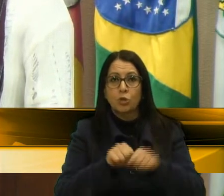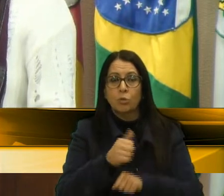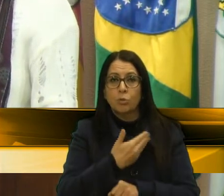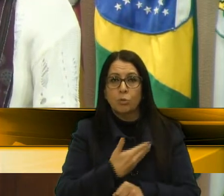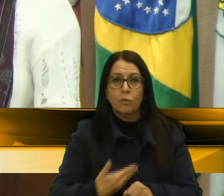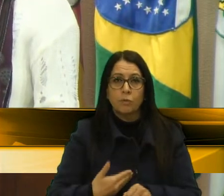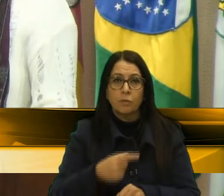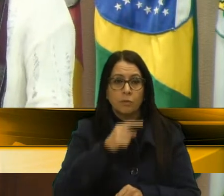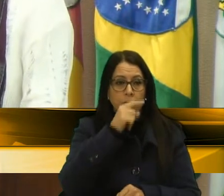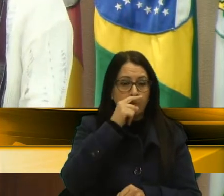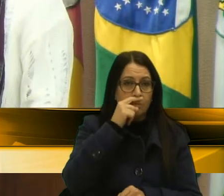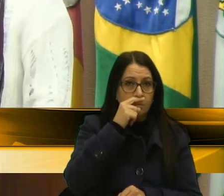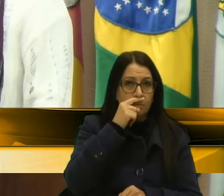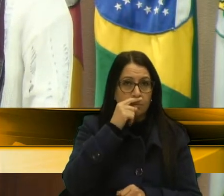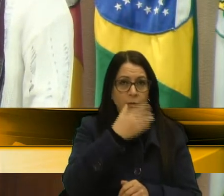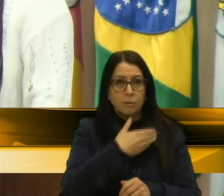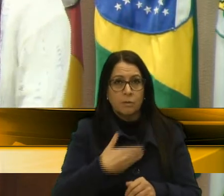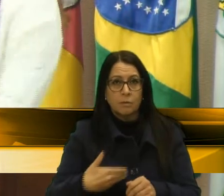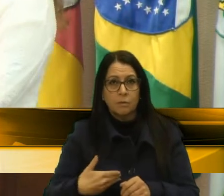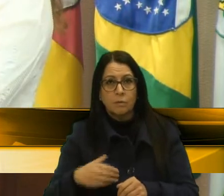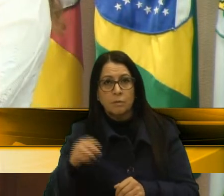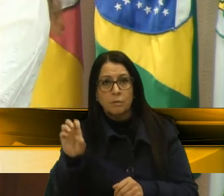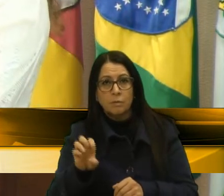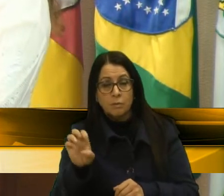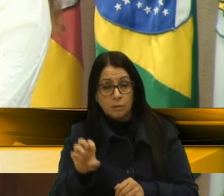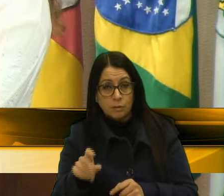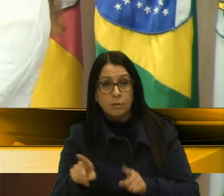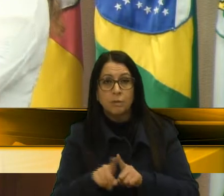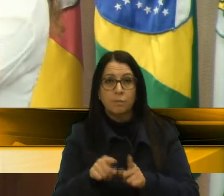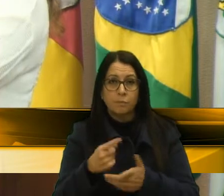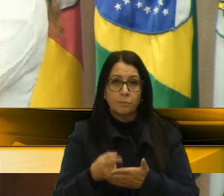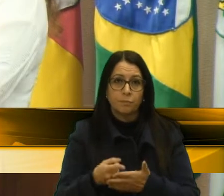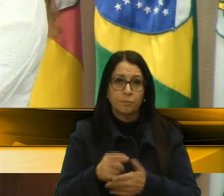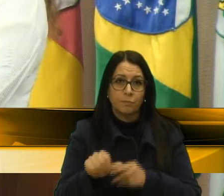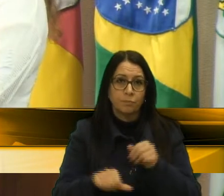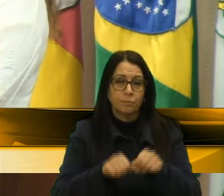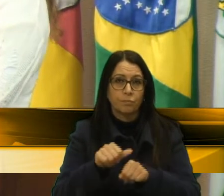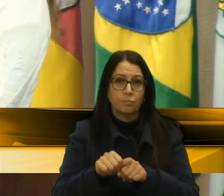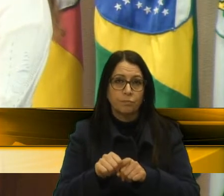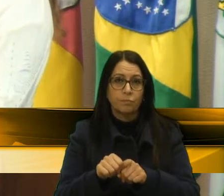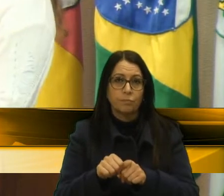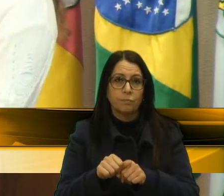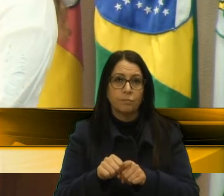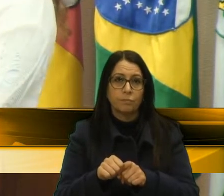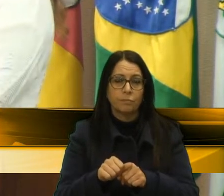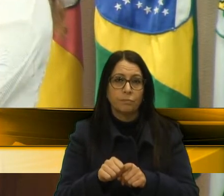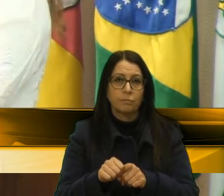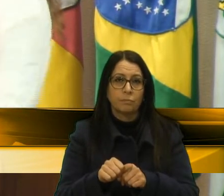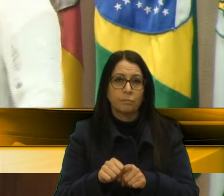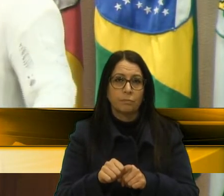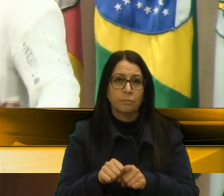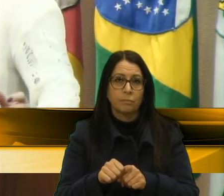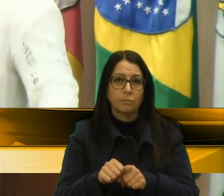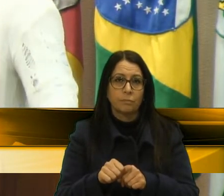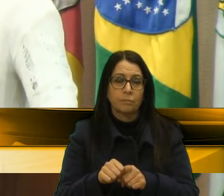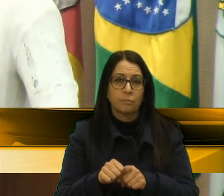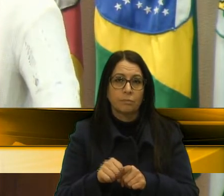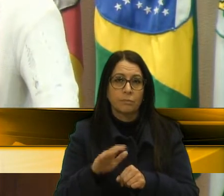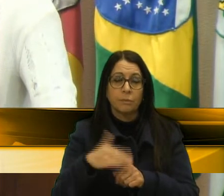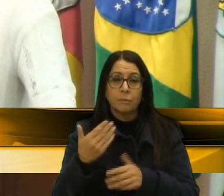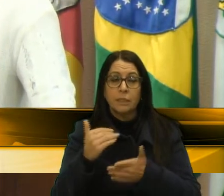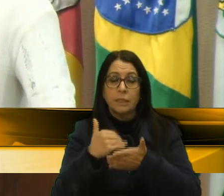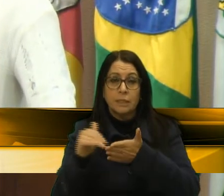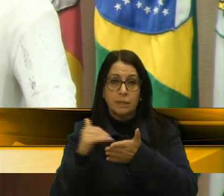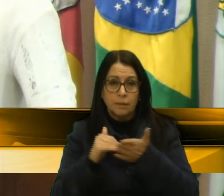governo Sartori para o governo do Eduardo Leite, e também a troca, então, respectiva dos demais